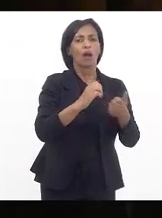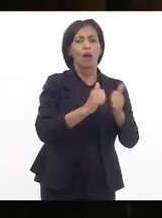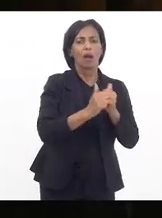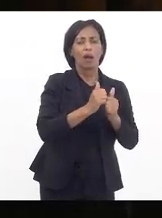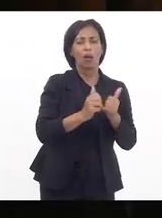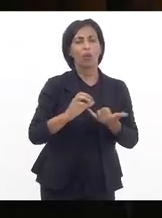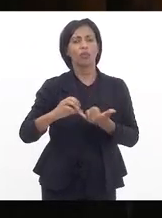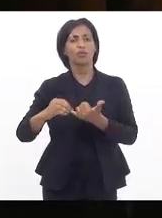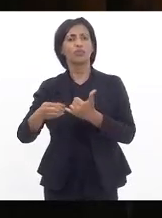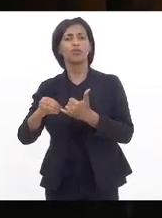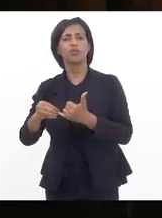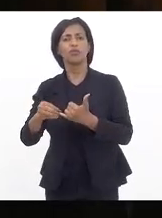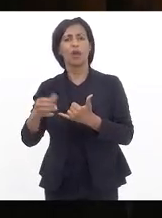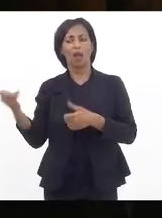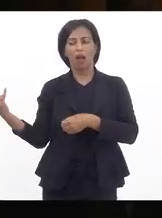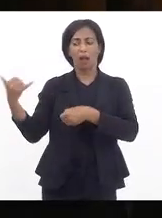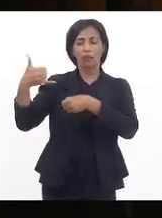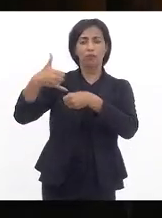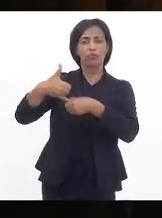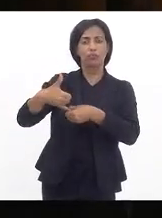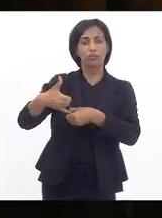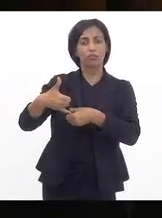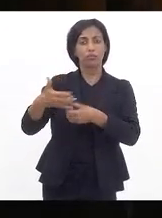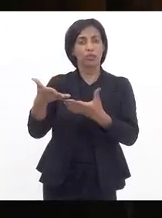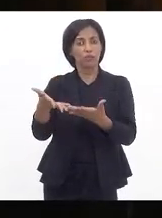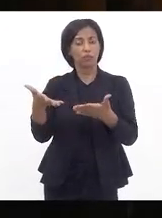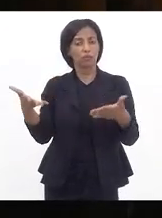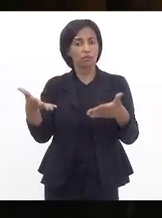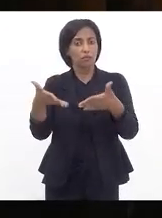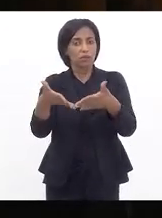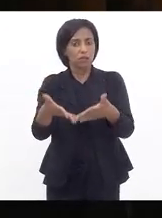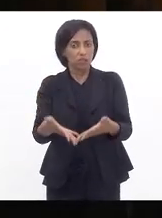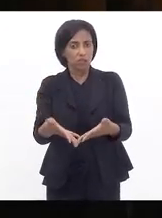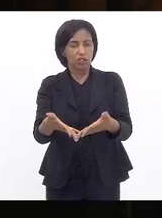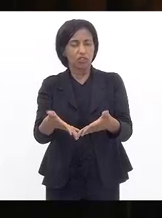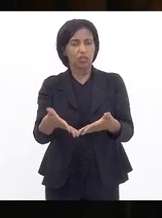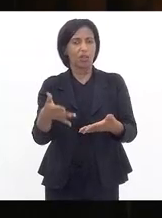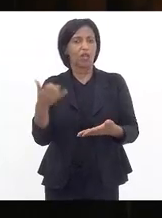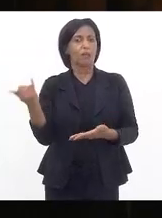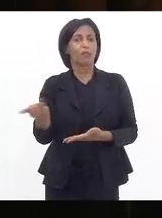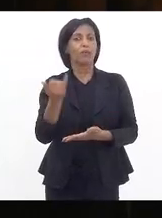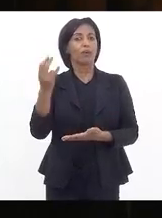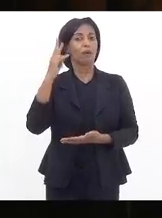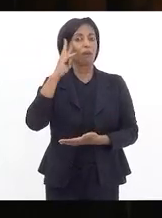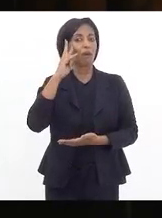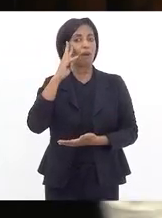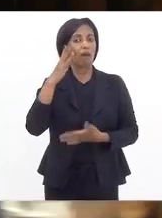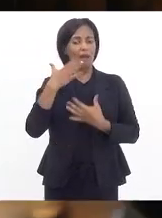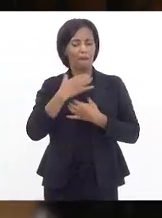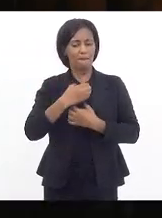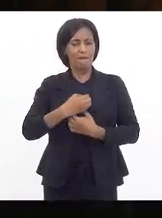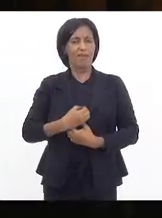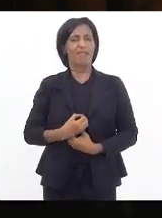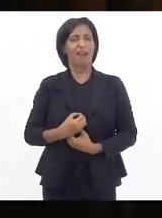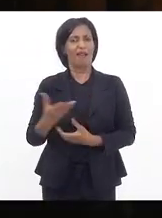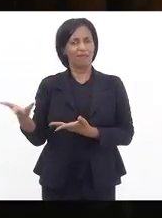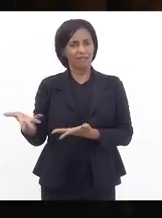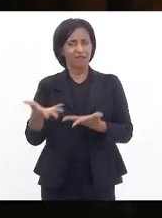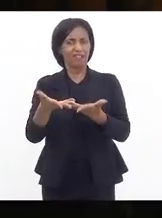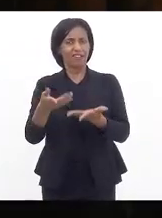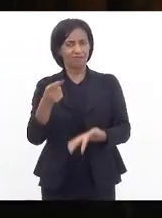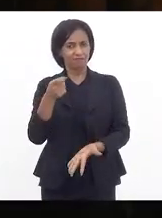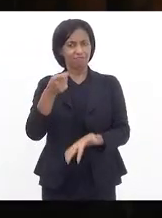feijão é o preço da gasolina Então nesse sentido é fundamental ressaltar aqui a medalha Paul Singer